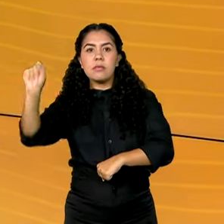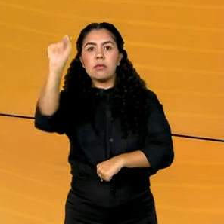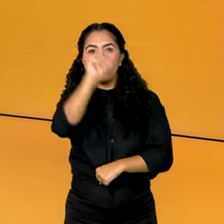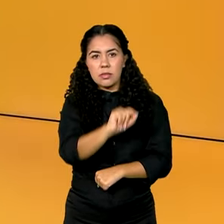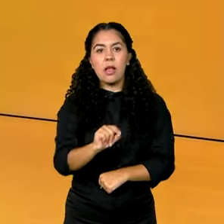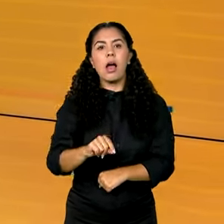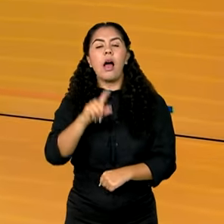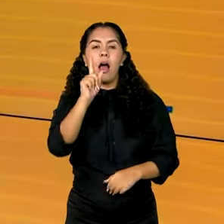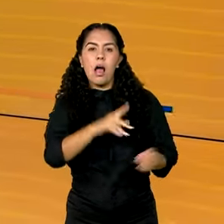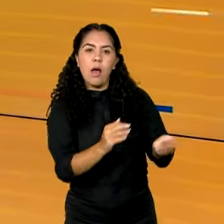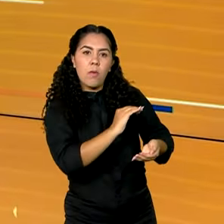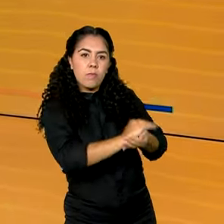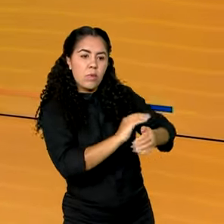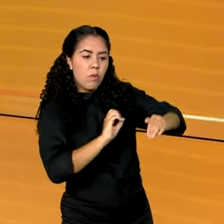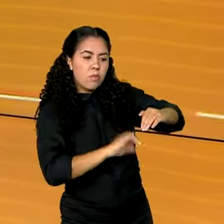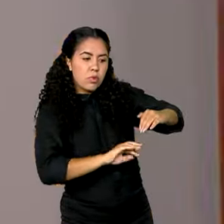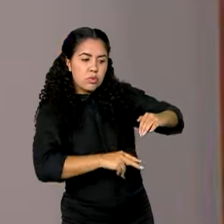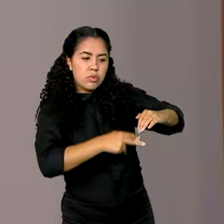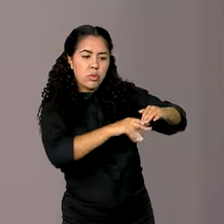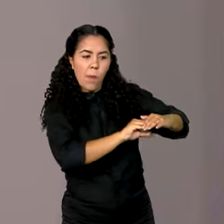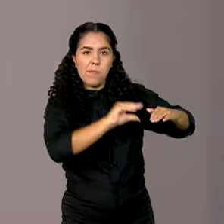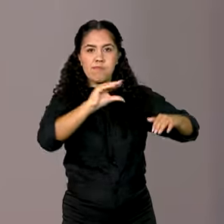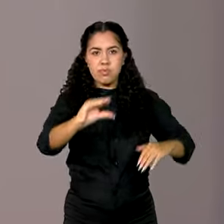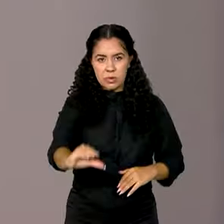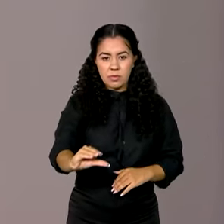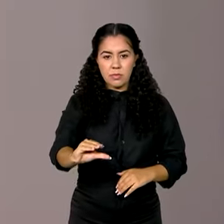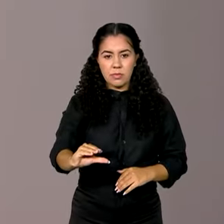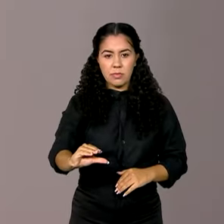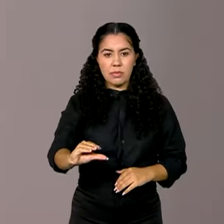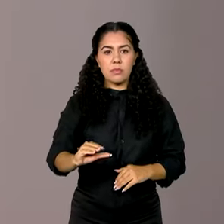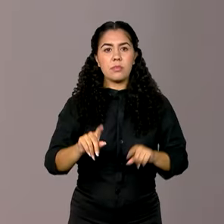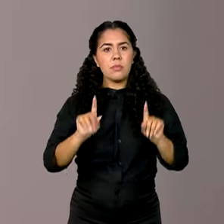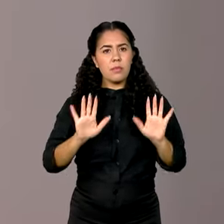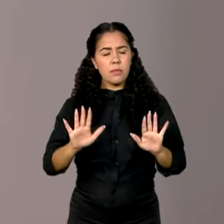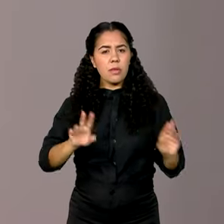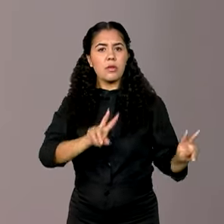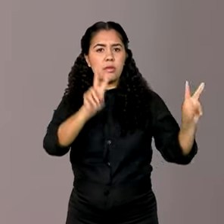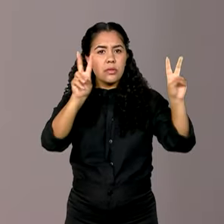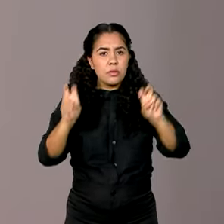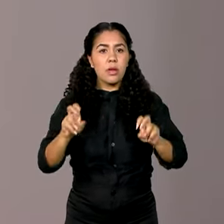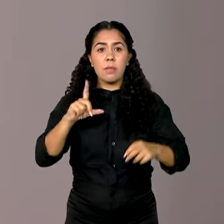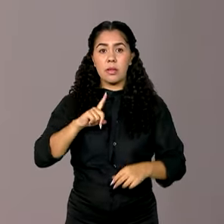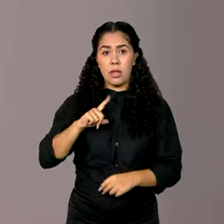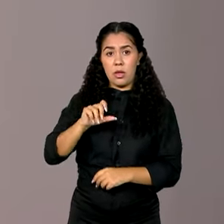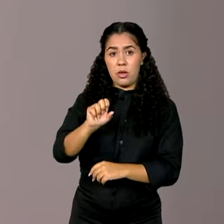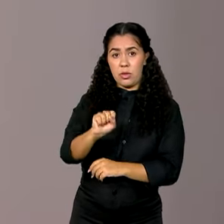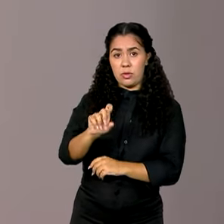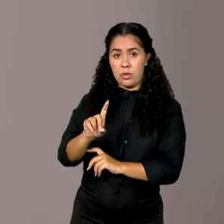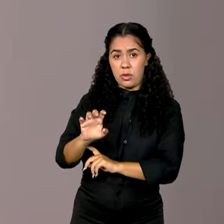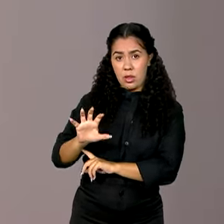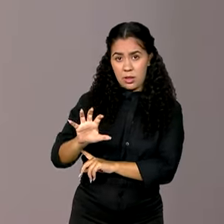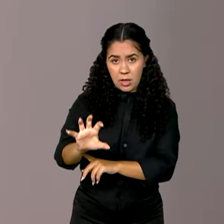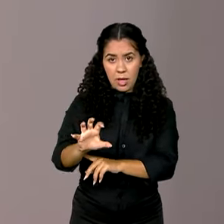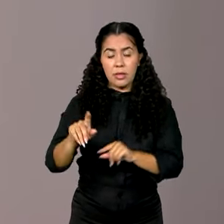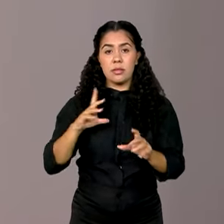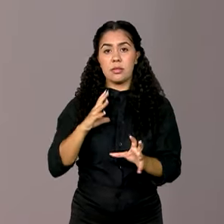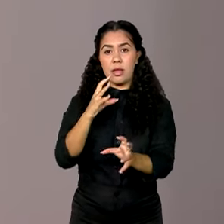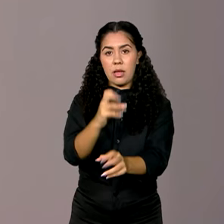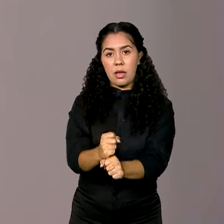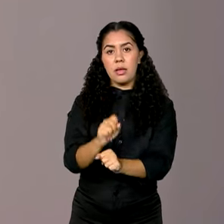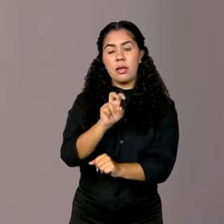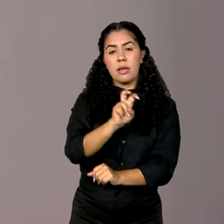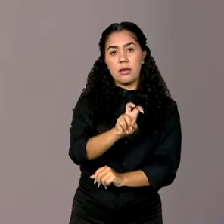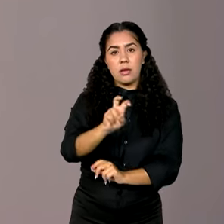de Arrendamento Residencial. Entre as regiões atendidas estão o Sudeste, com destaque para